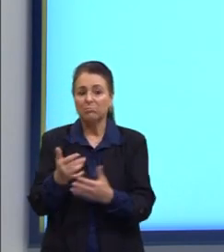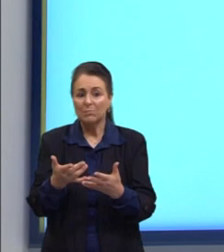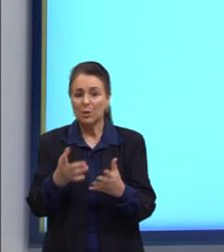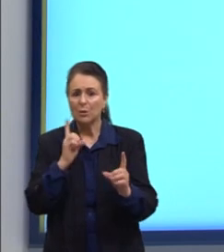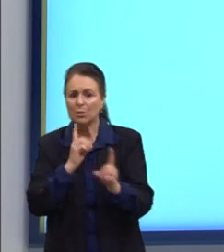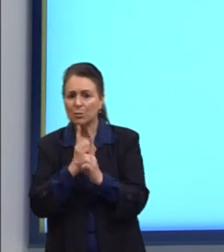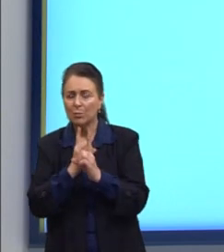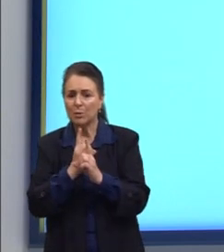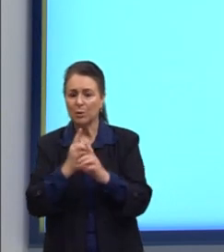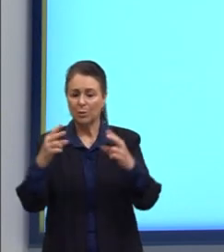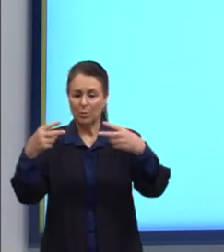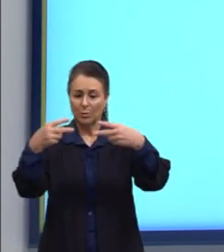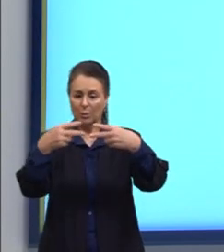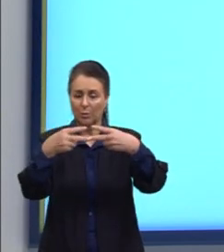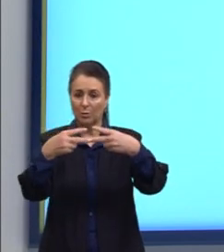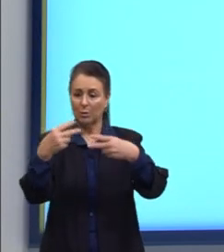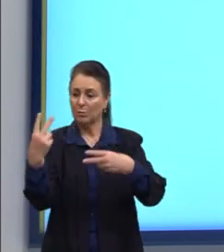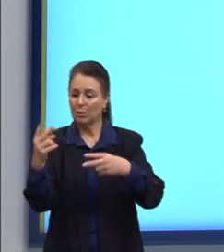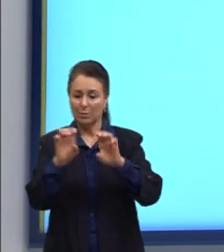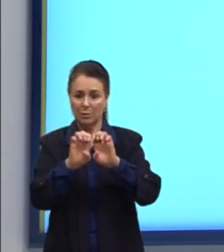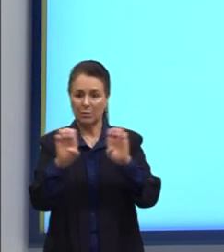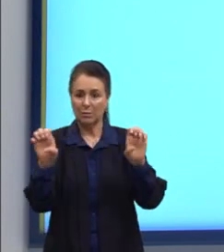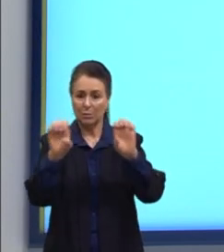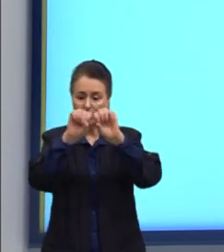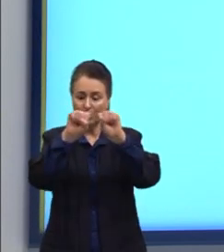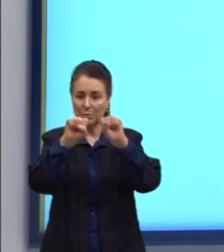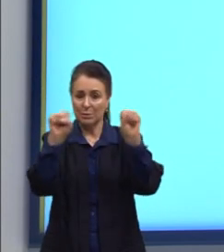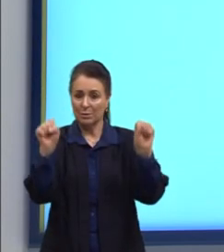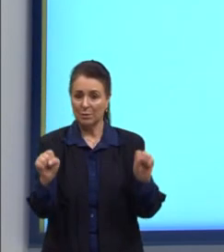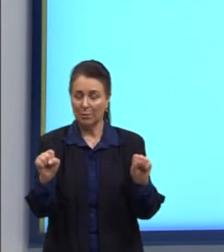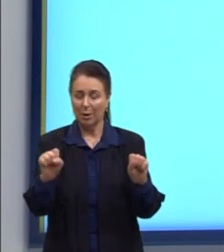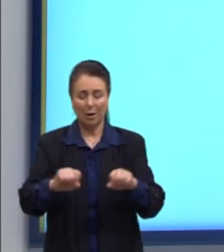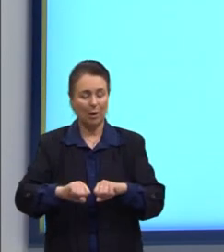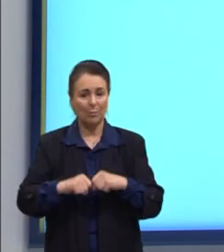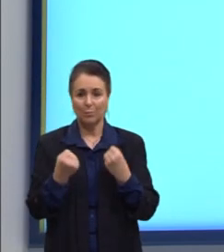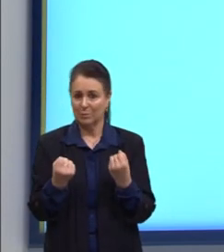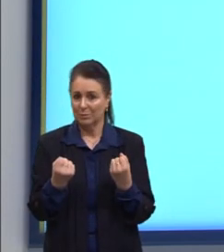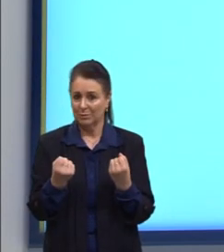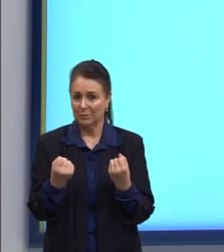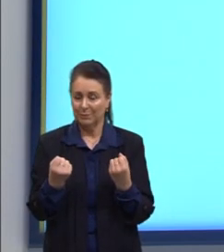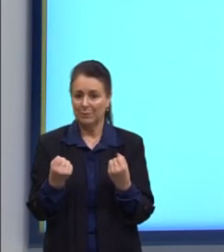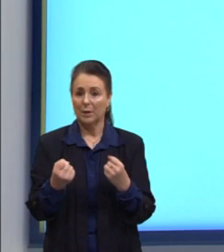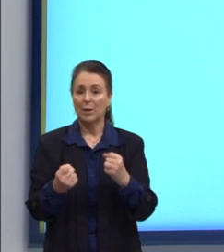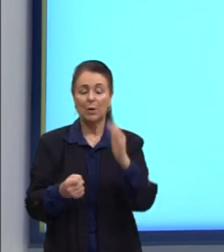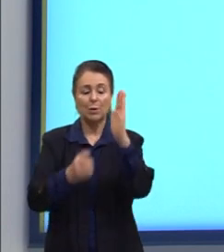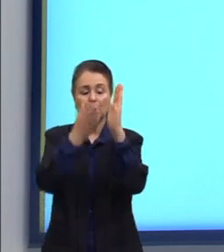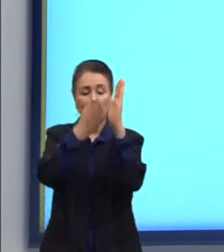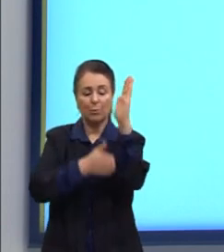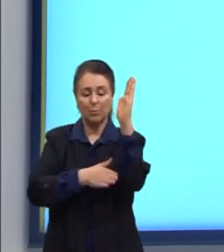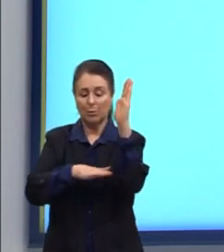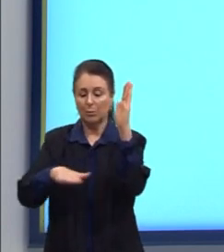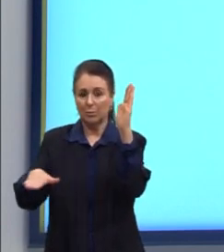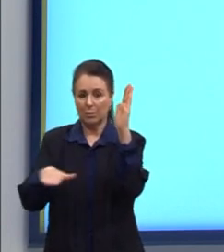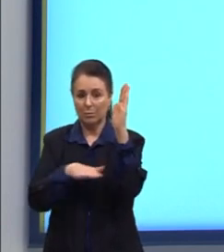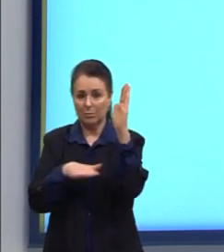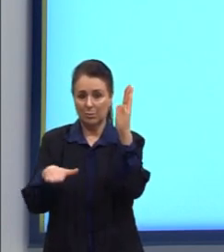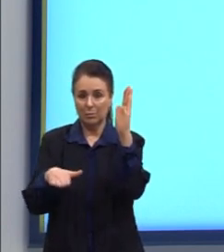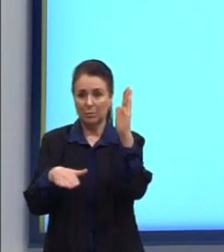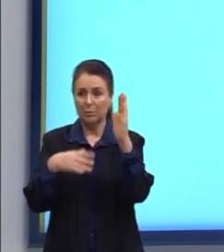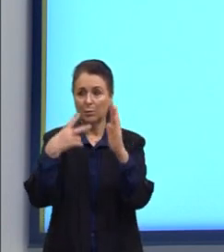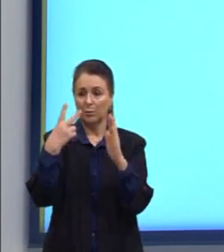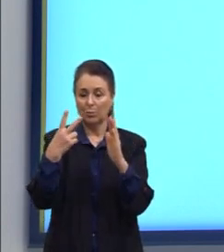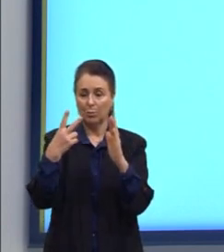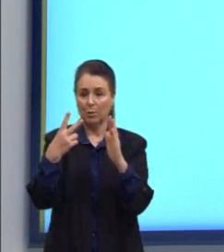satisfazer as duas equações o sistema é impossível E aí o plano cartesiano ficaria nesse formato duas